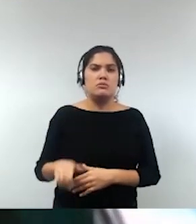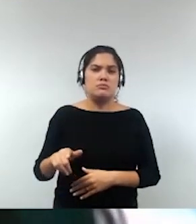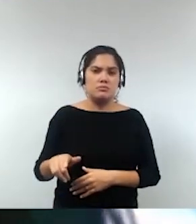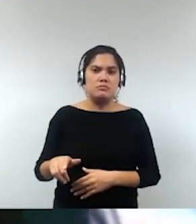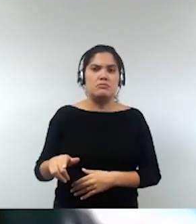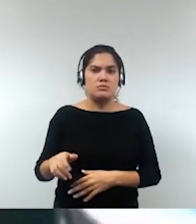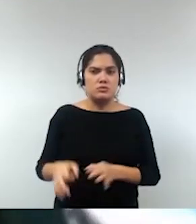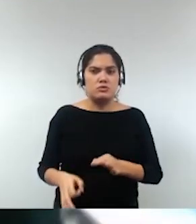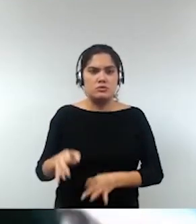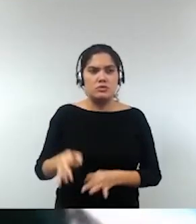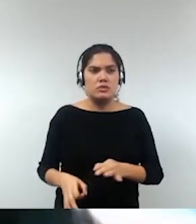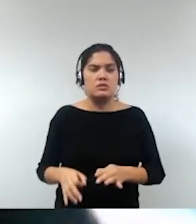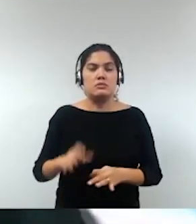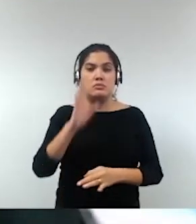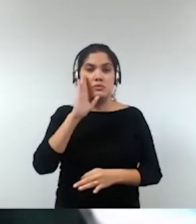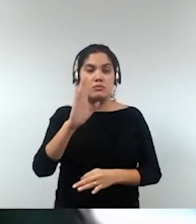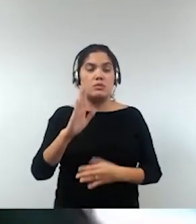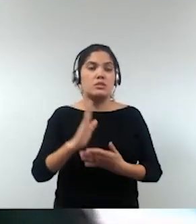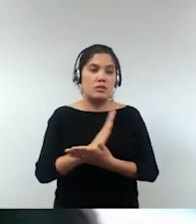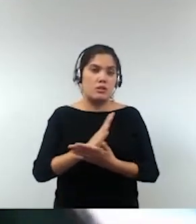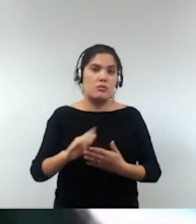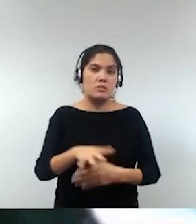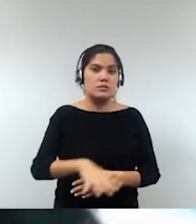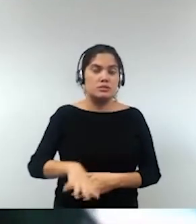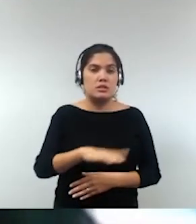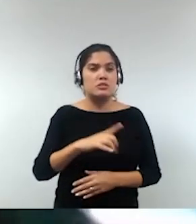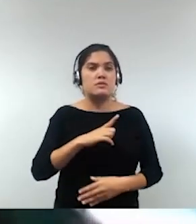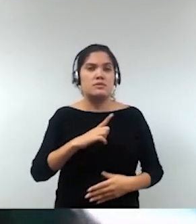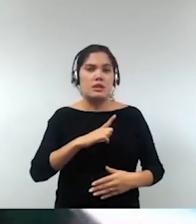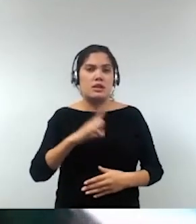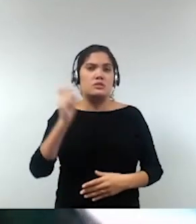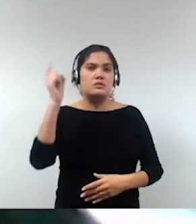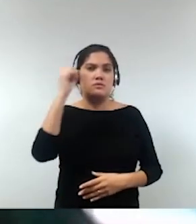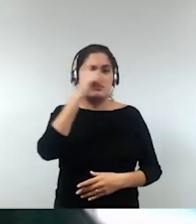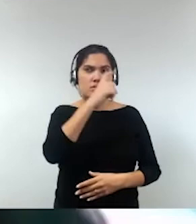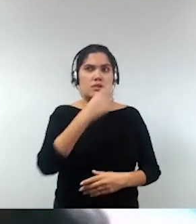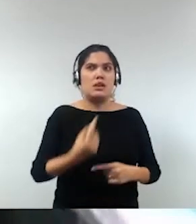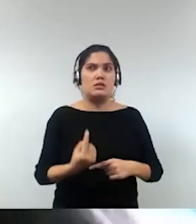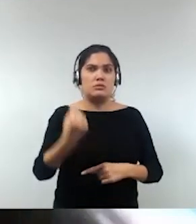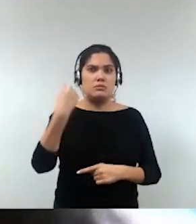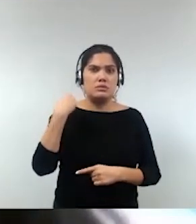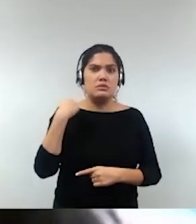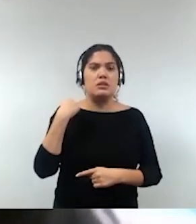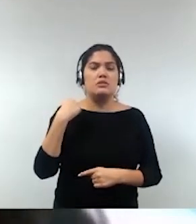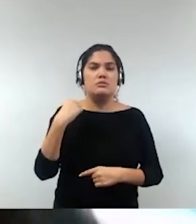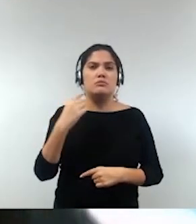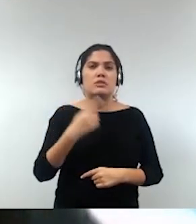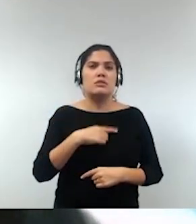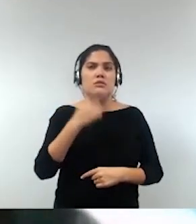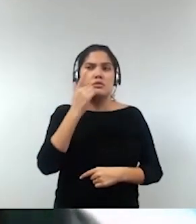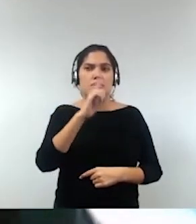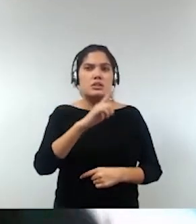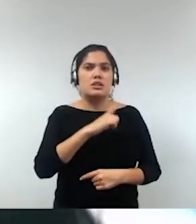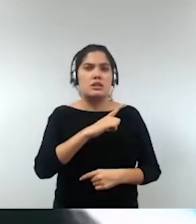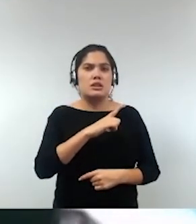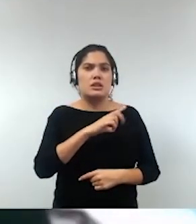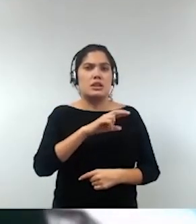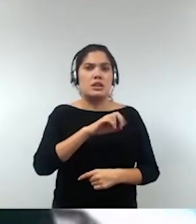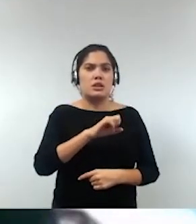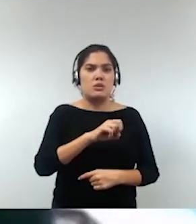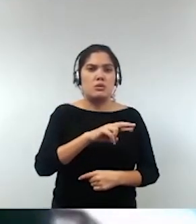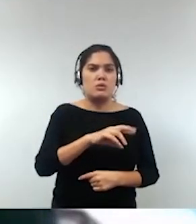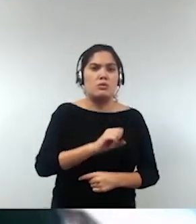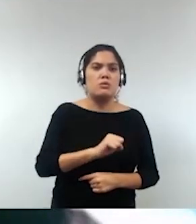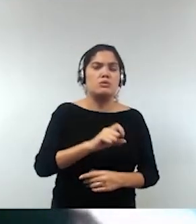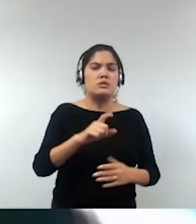e alguns tribunais, sobretudo, tiveram muita dificuldade no passado, seja para ter recursos, seja para ter atenção da